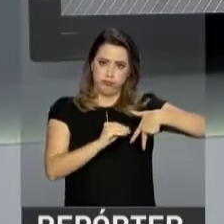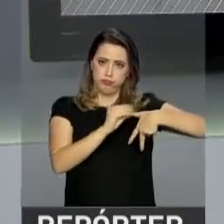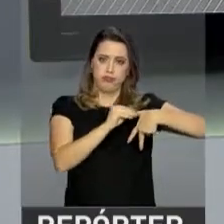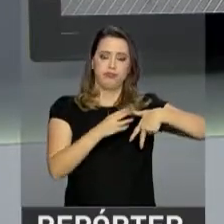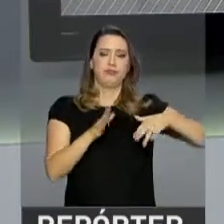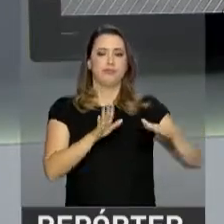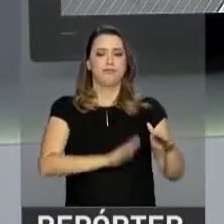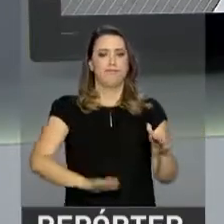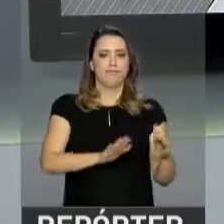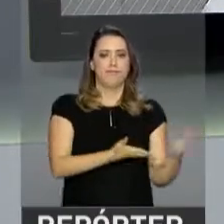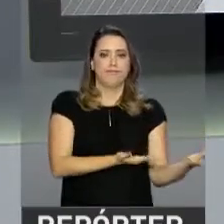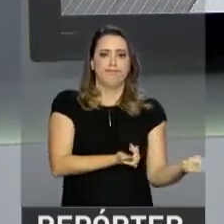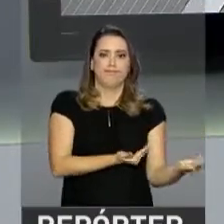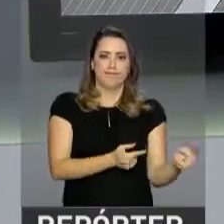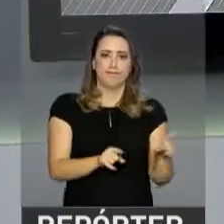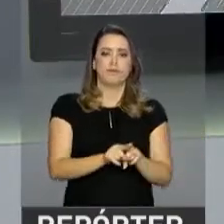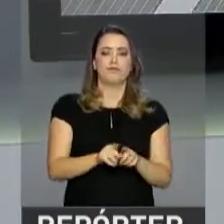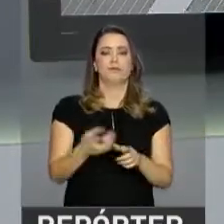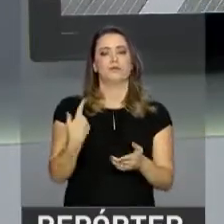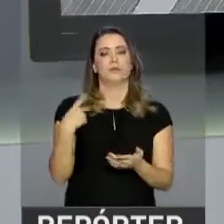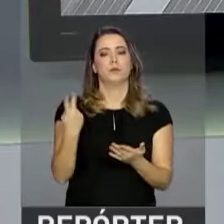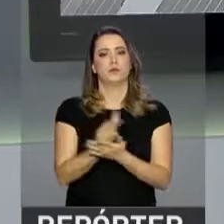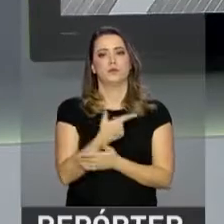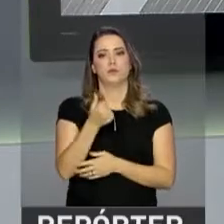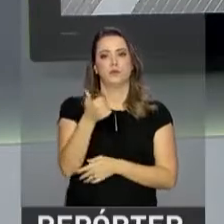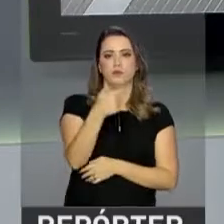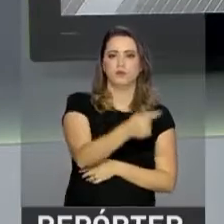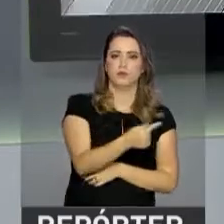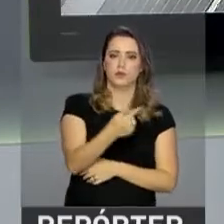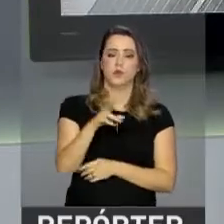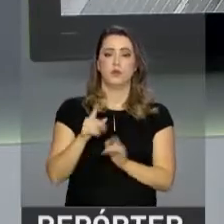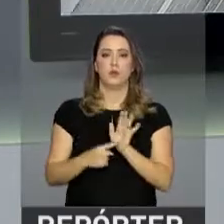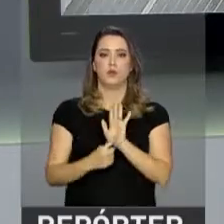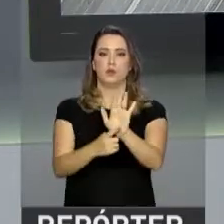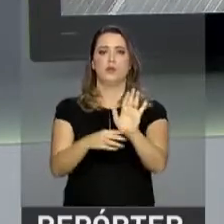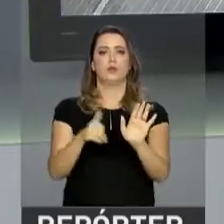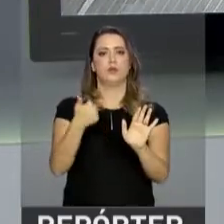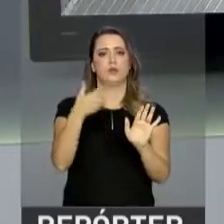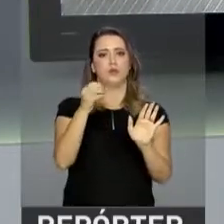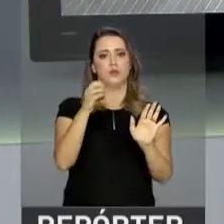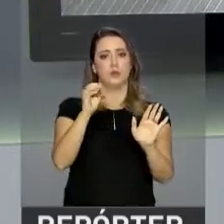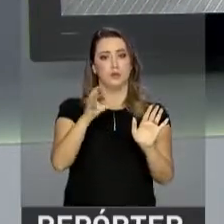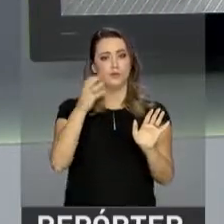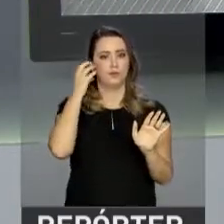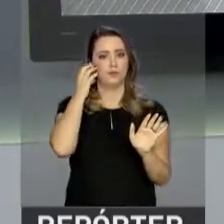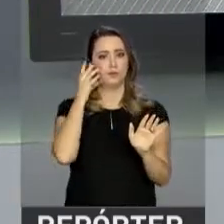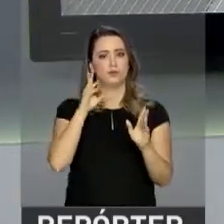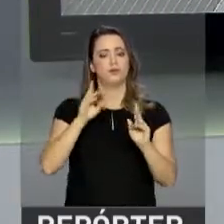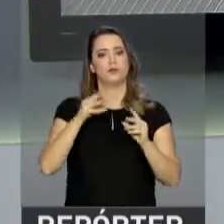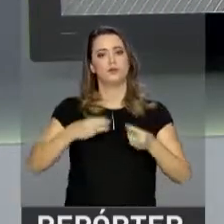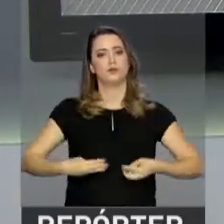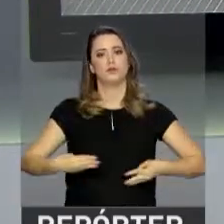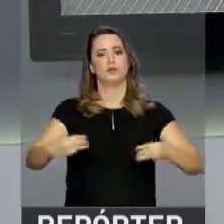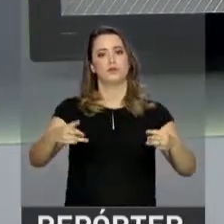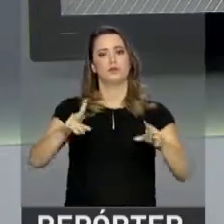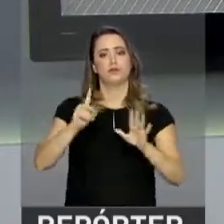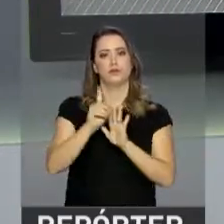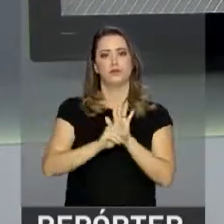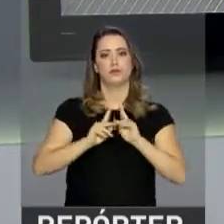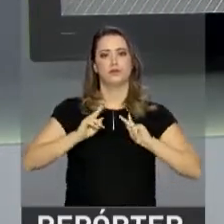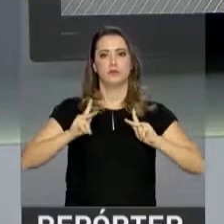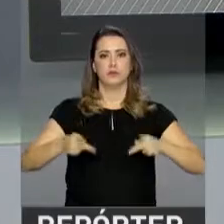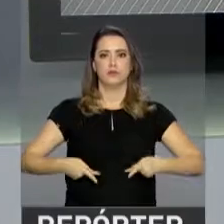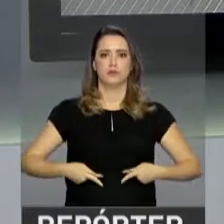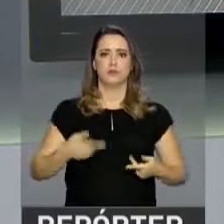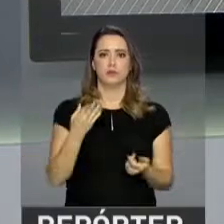em 2017. É o que aponta o balanço do Disque 100, divulgado pelo Ministério dos Direitos Humanos. E sobre esses